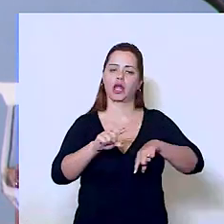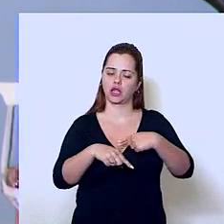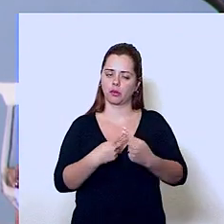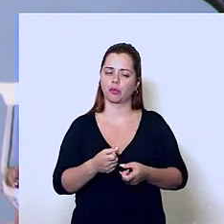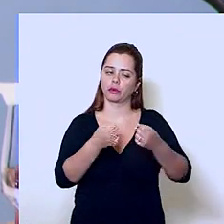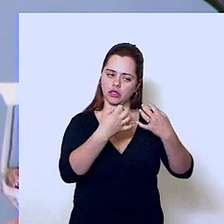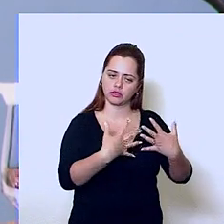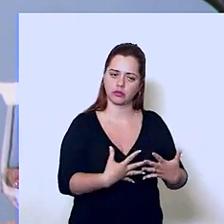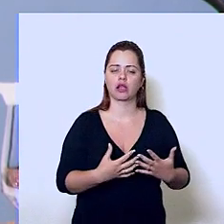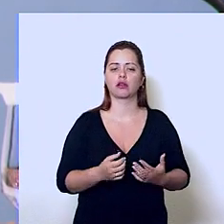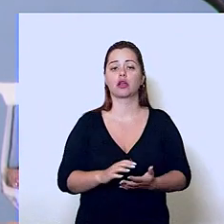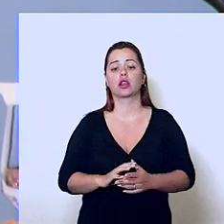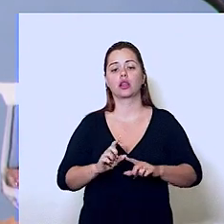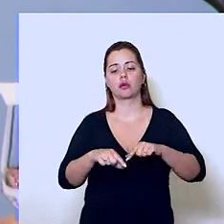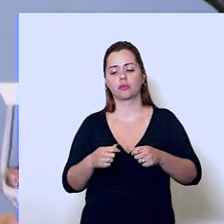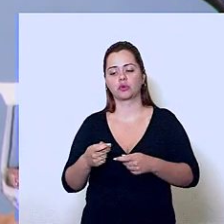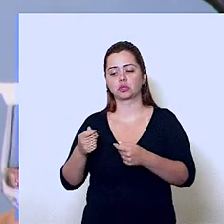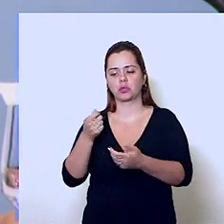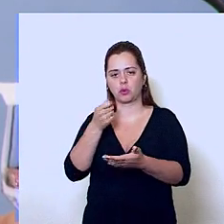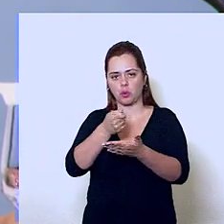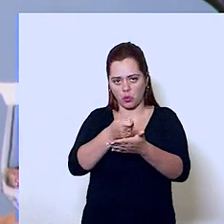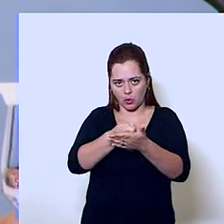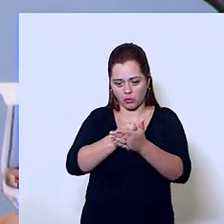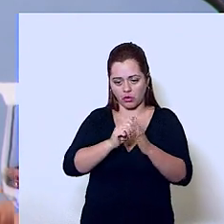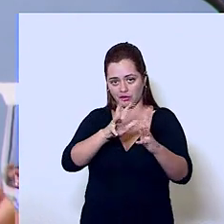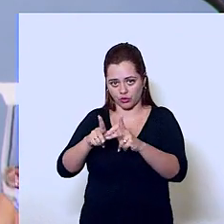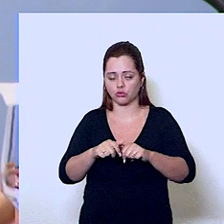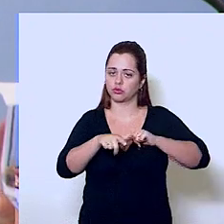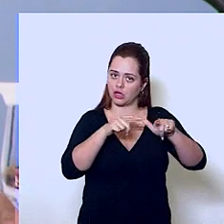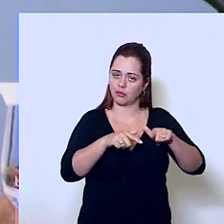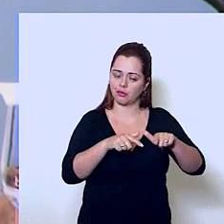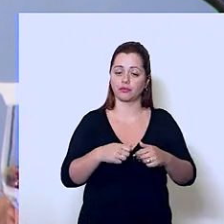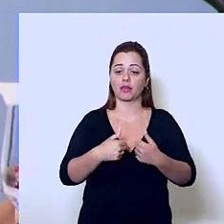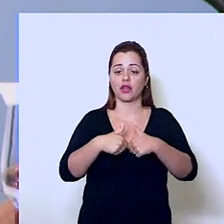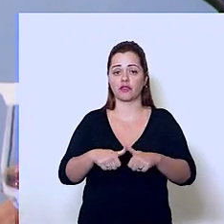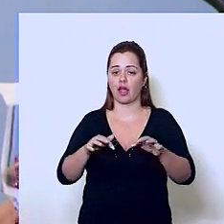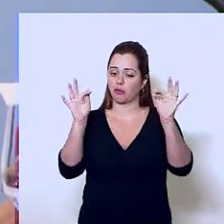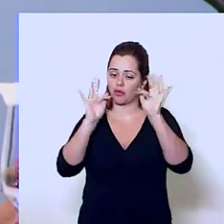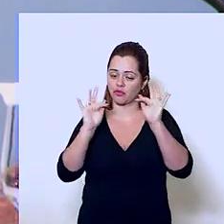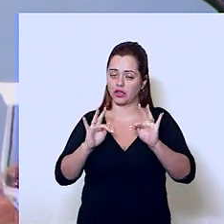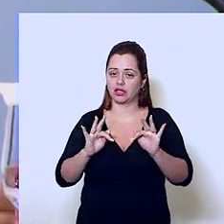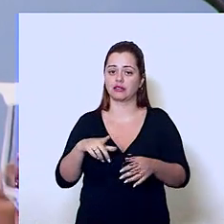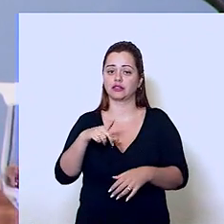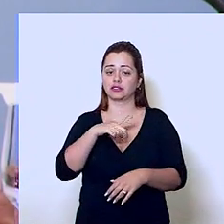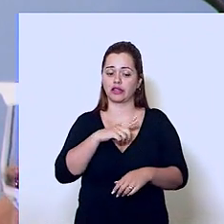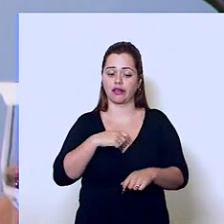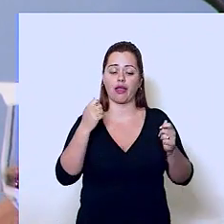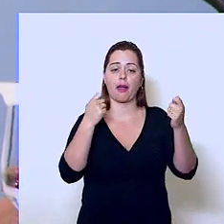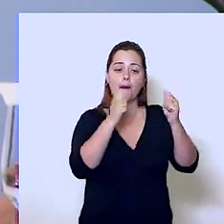e, enfim, e todos nós ficávamos, enfim, muito contentes de poder ter essa possibilidade de